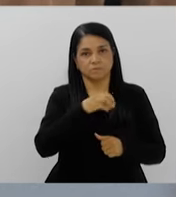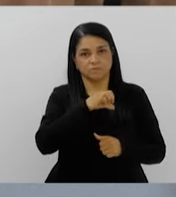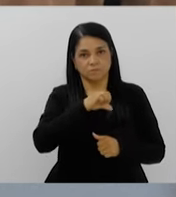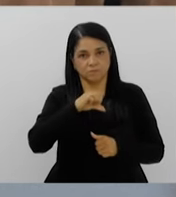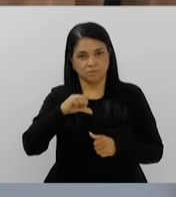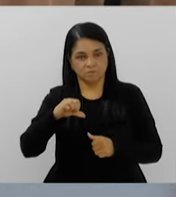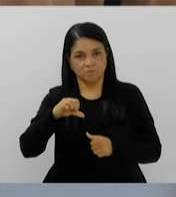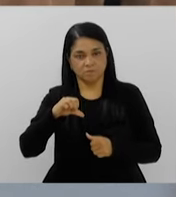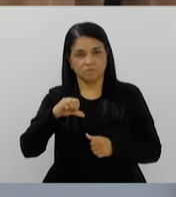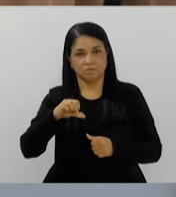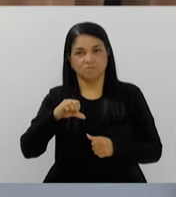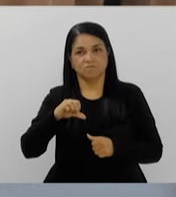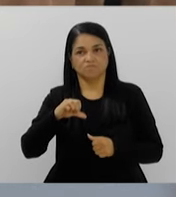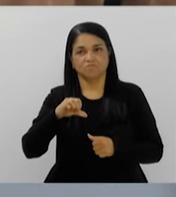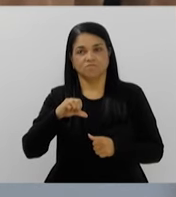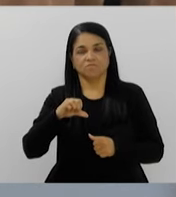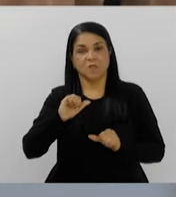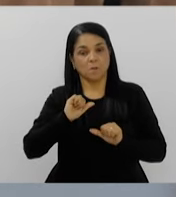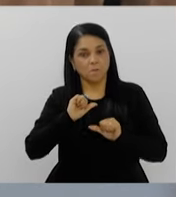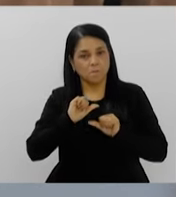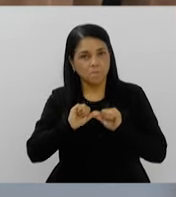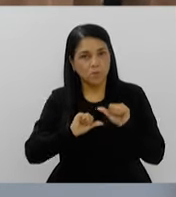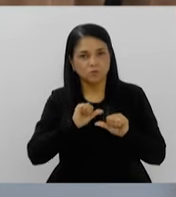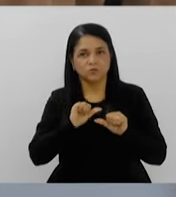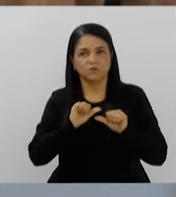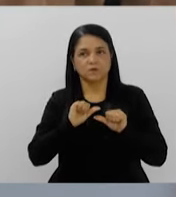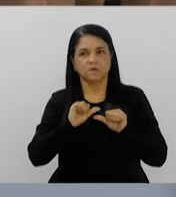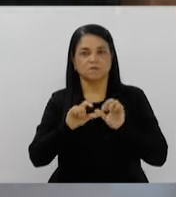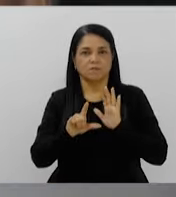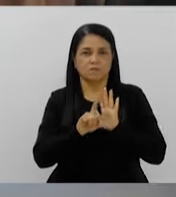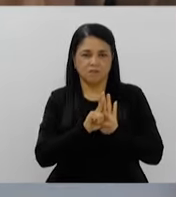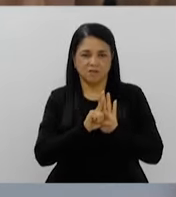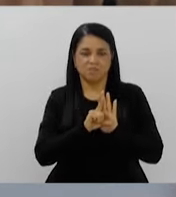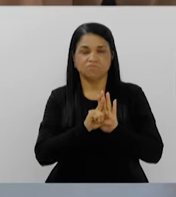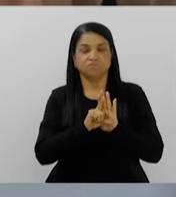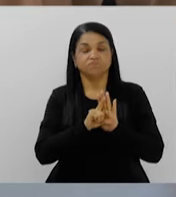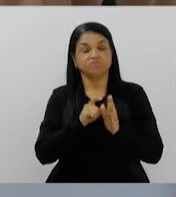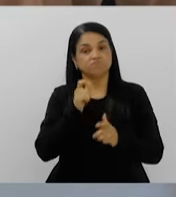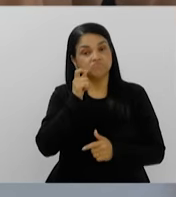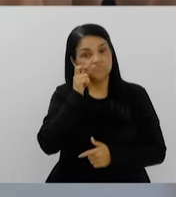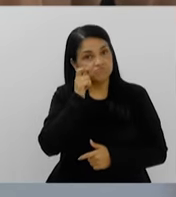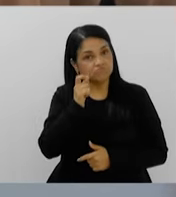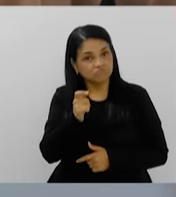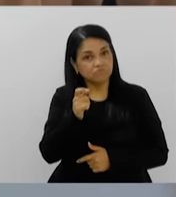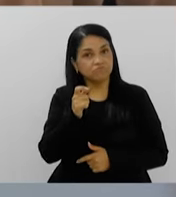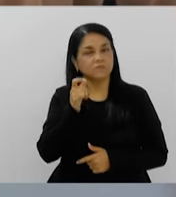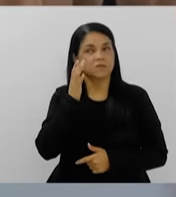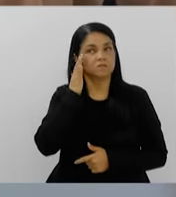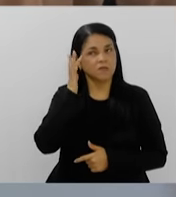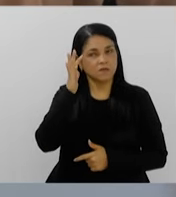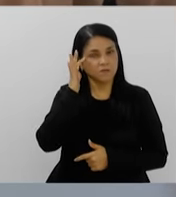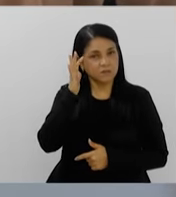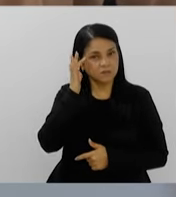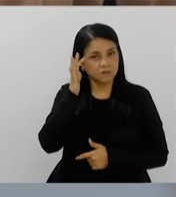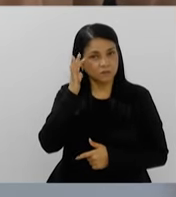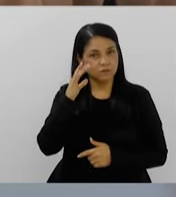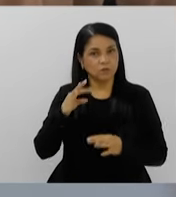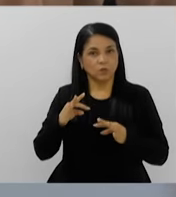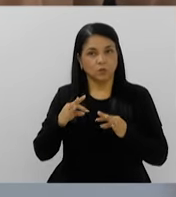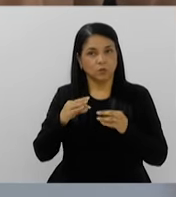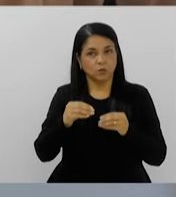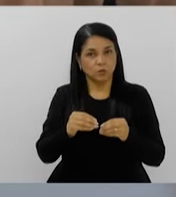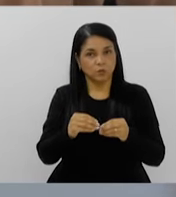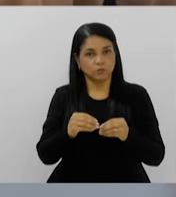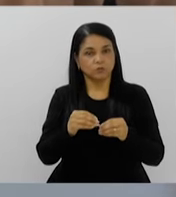revogá-la, talvez fosse um caminho interessante, só para uma reflexão. Todos esses que